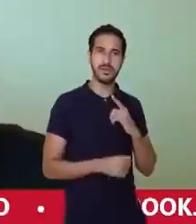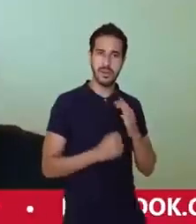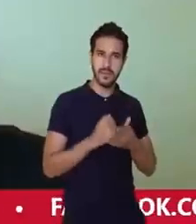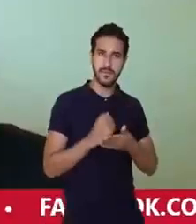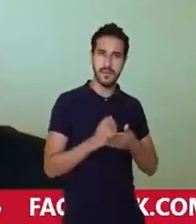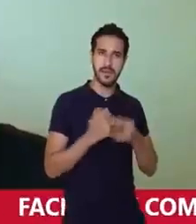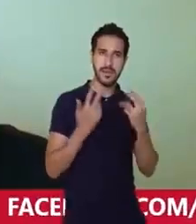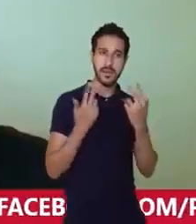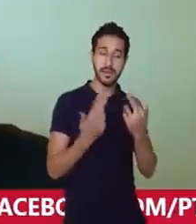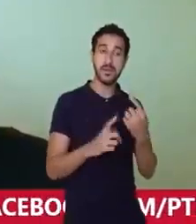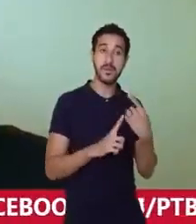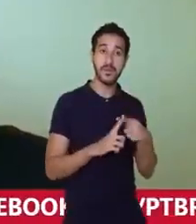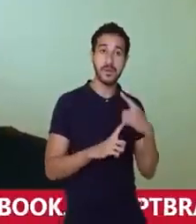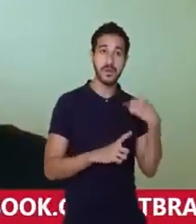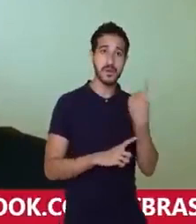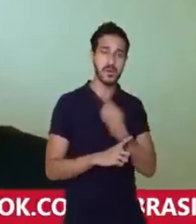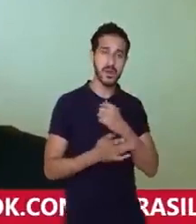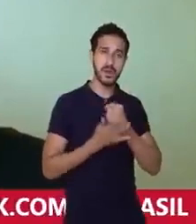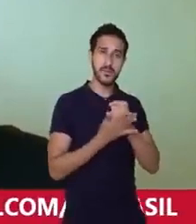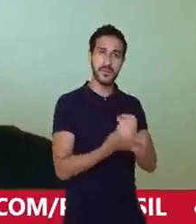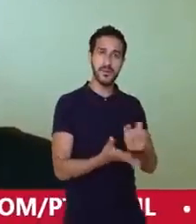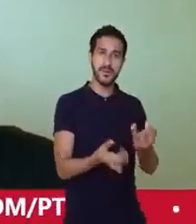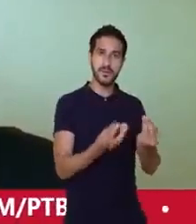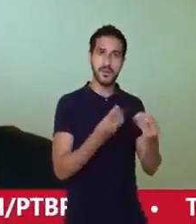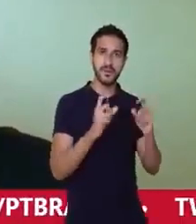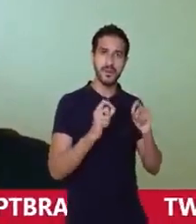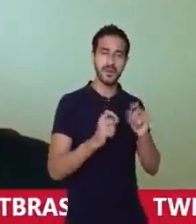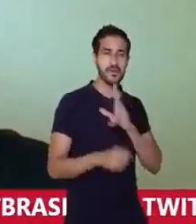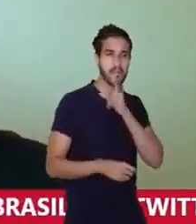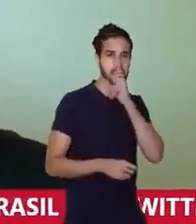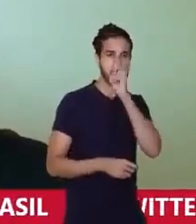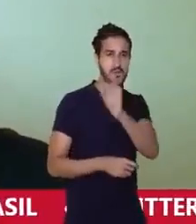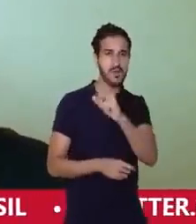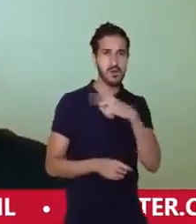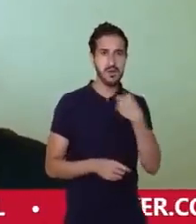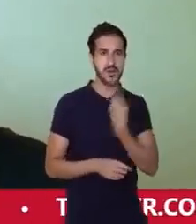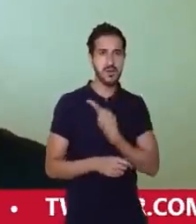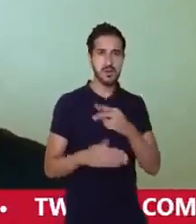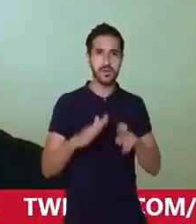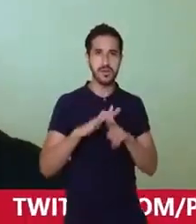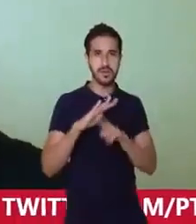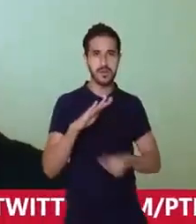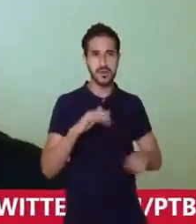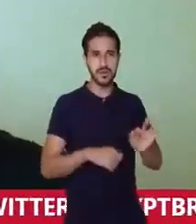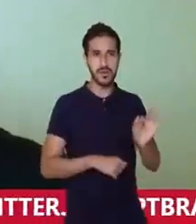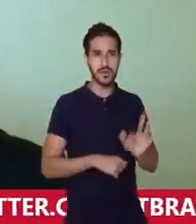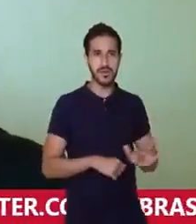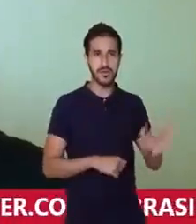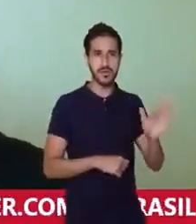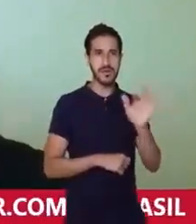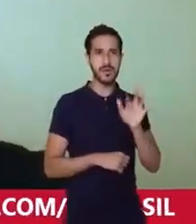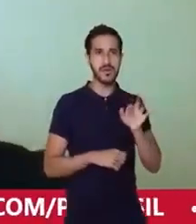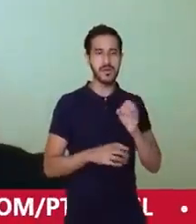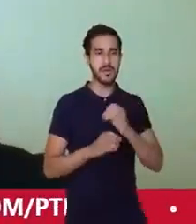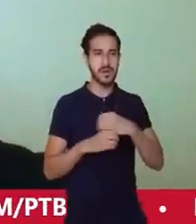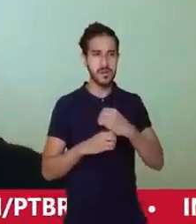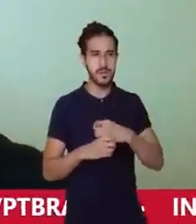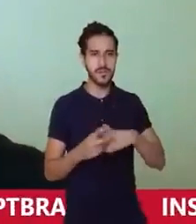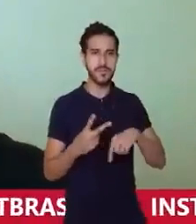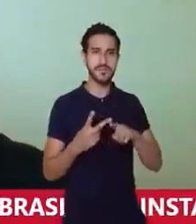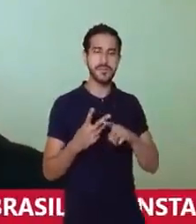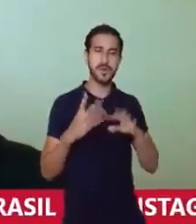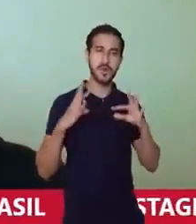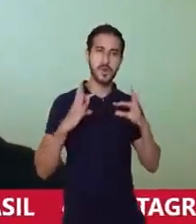premissa. Daí porque a gente apostou muito em fortalecer as nossas universidades federais, seus